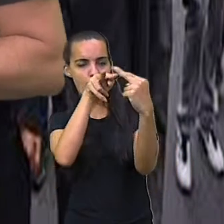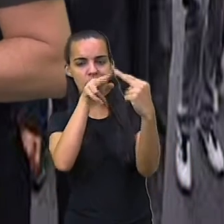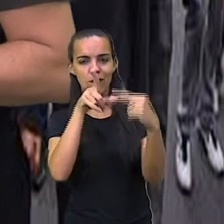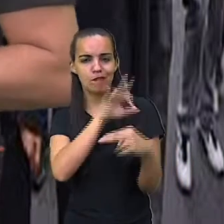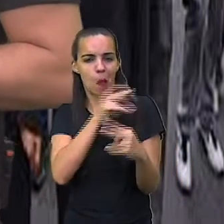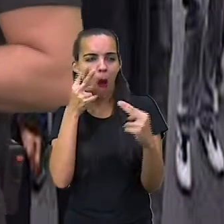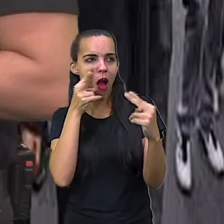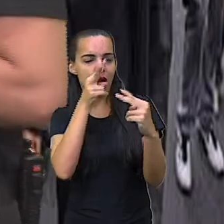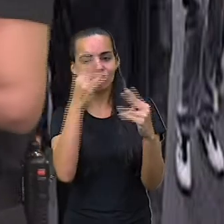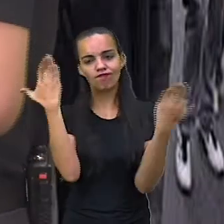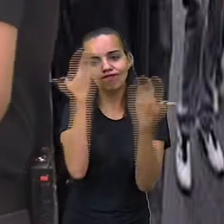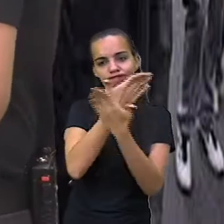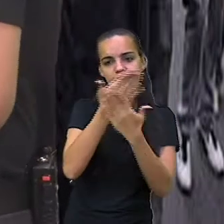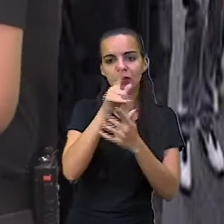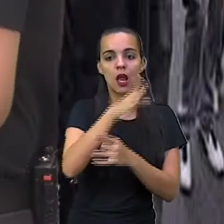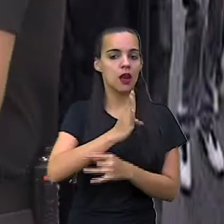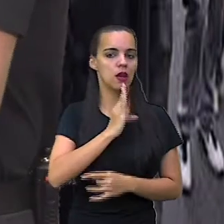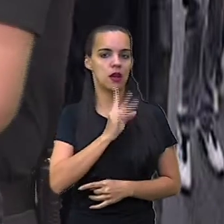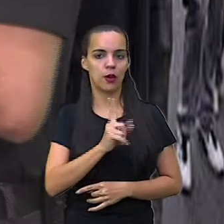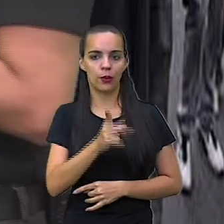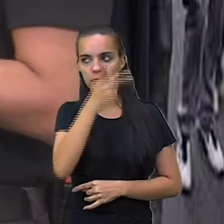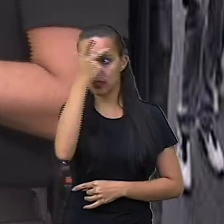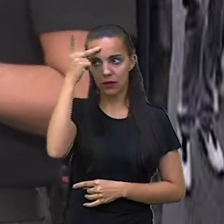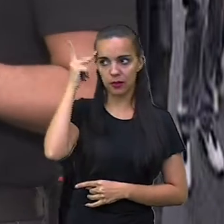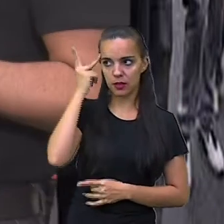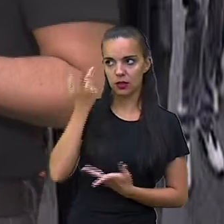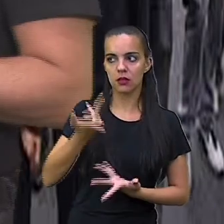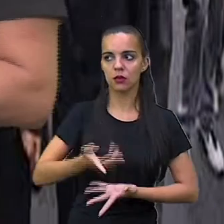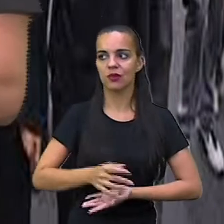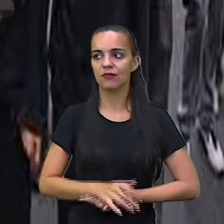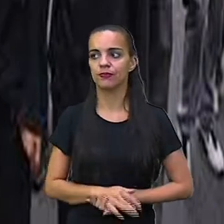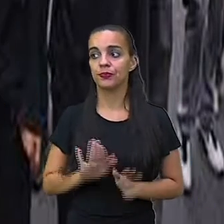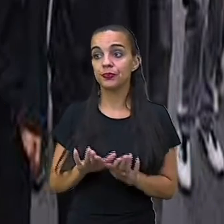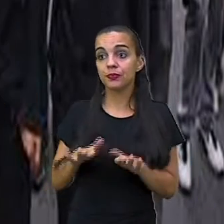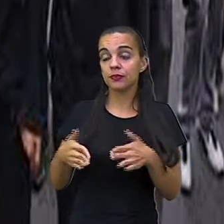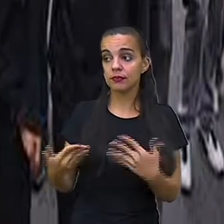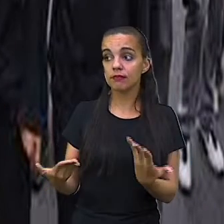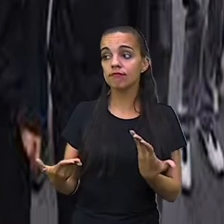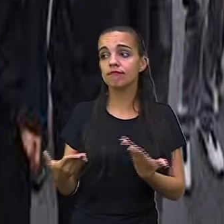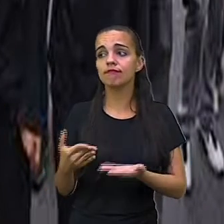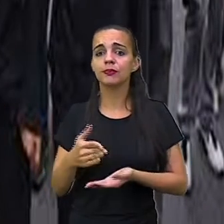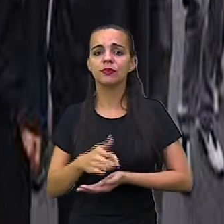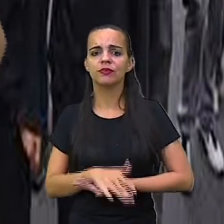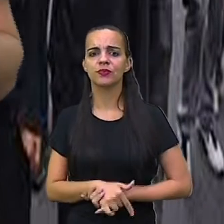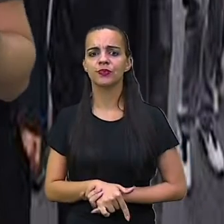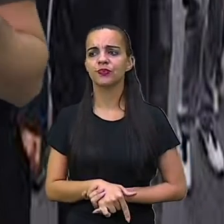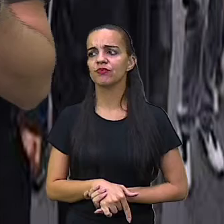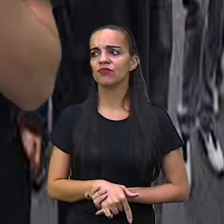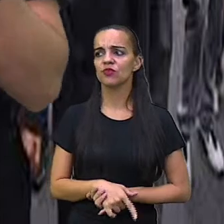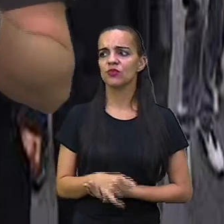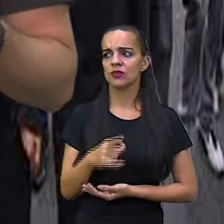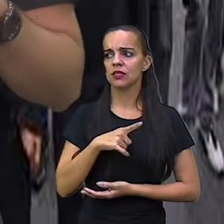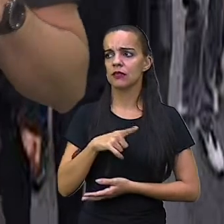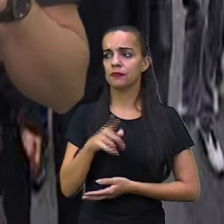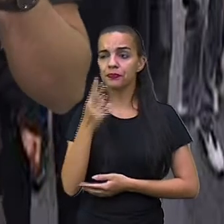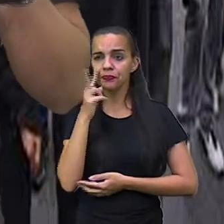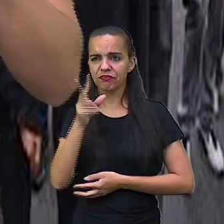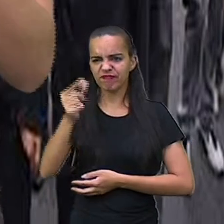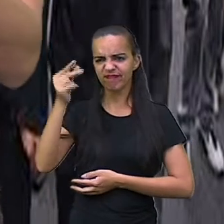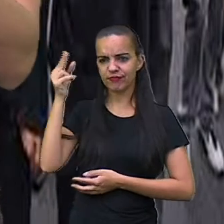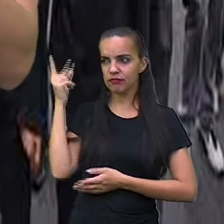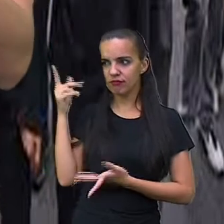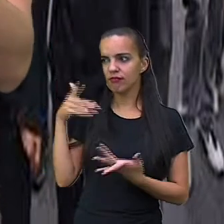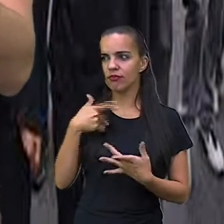os grupos, e são chamados hoje de black blocs. Então, uma das características naquela